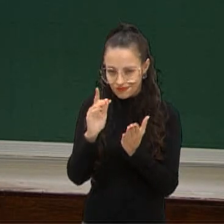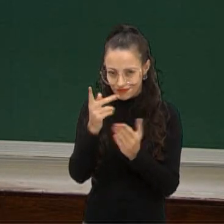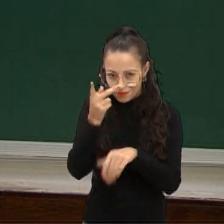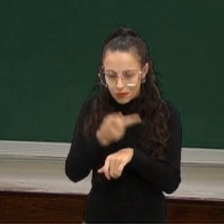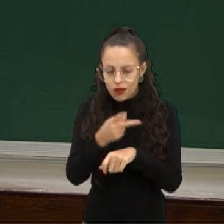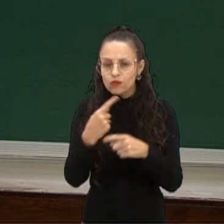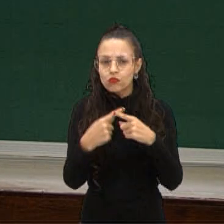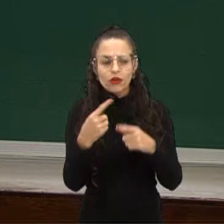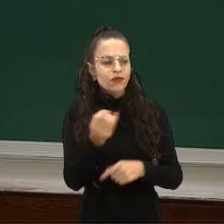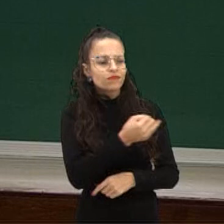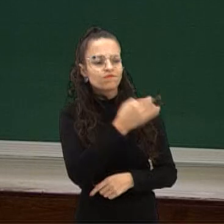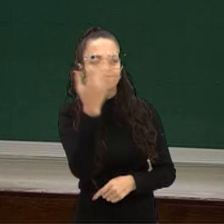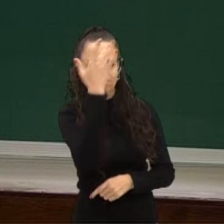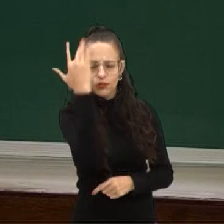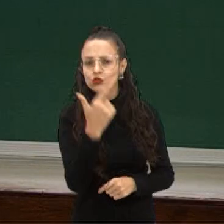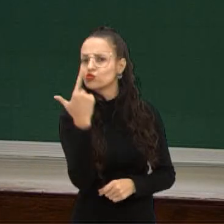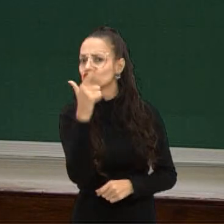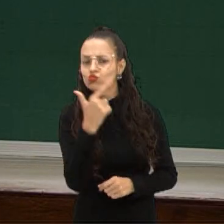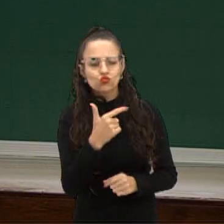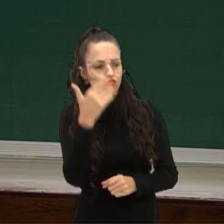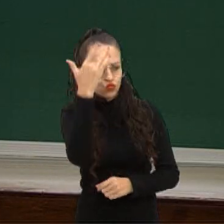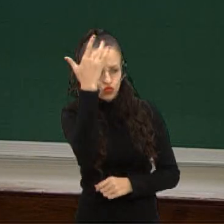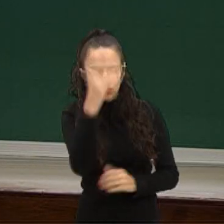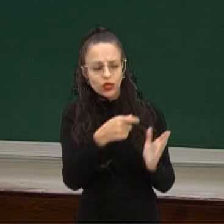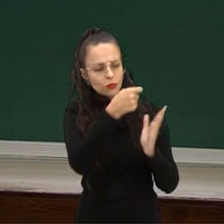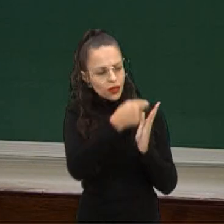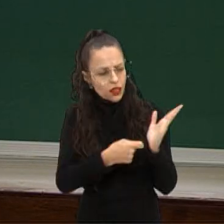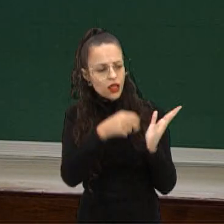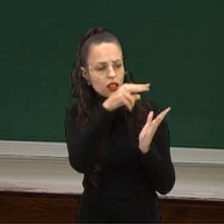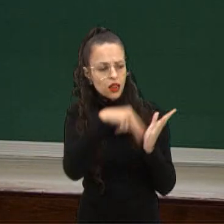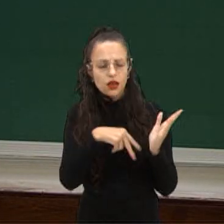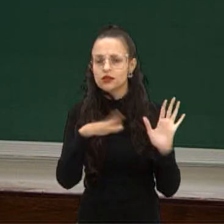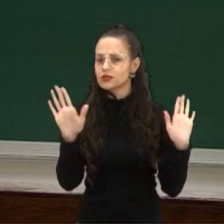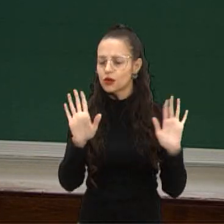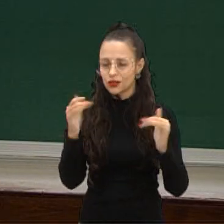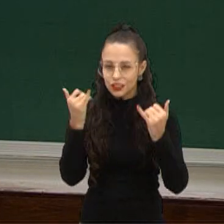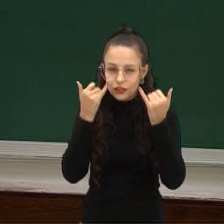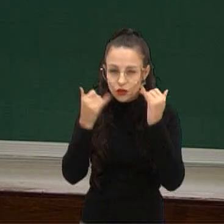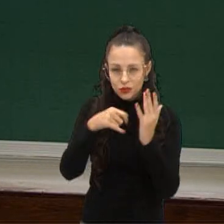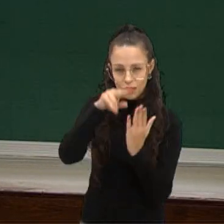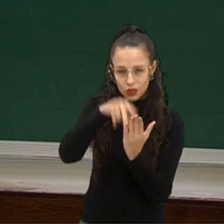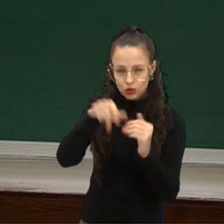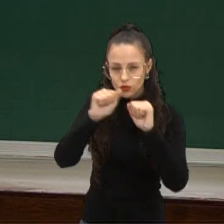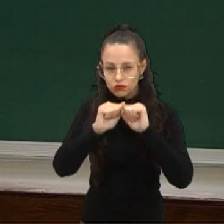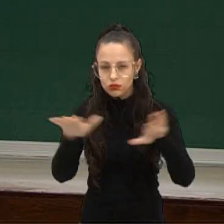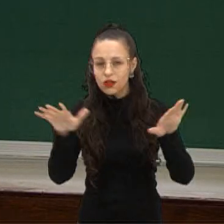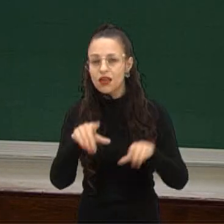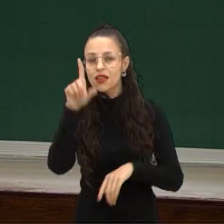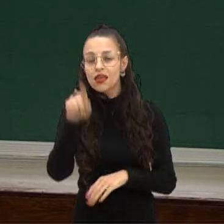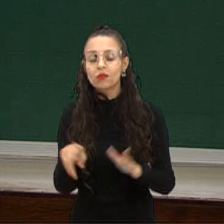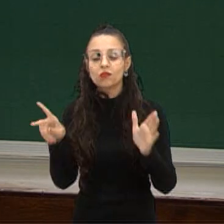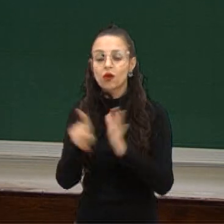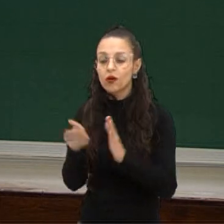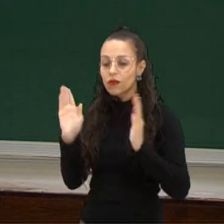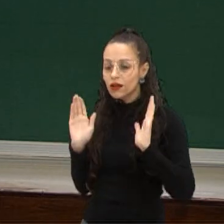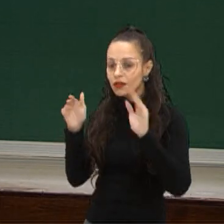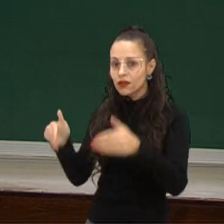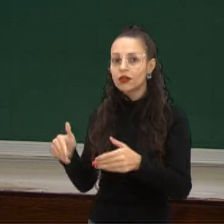muita gente não era letrada. Na verdade, a ideia da informação, da leitura, era muito